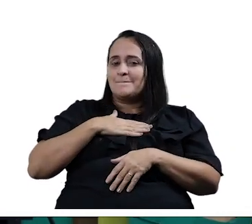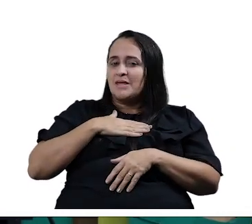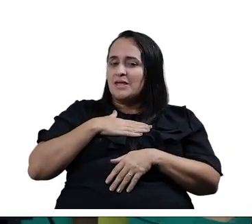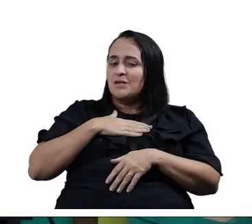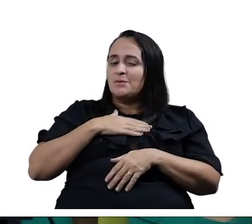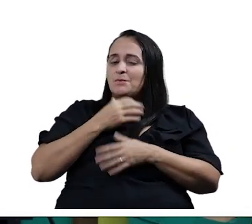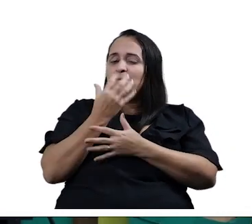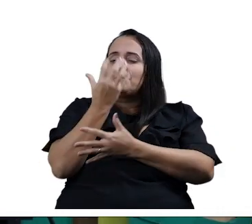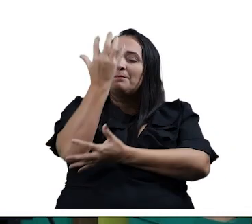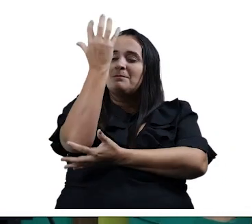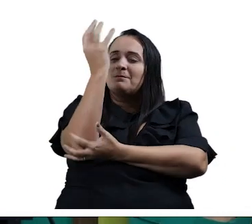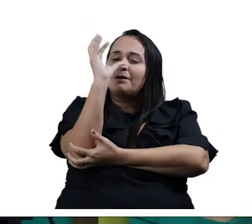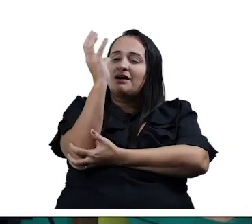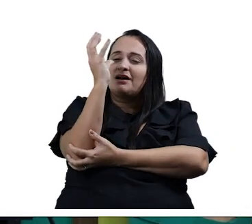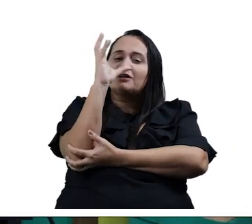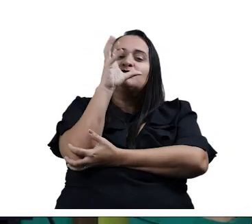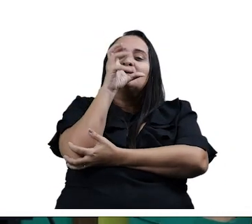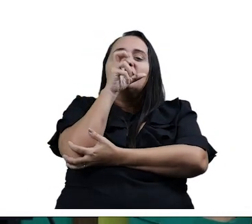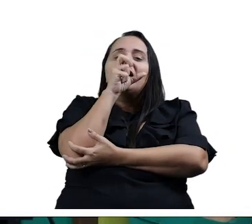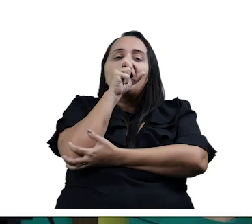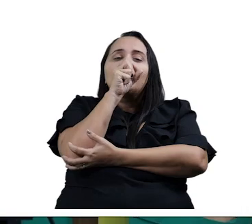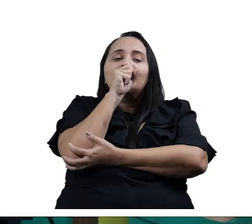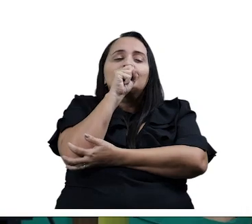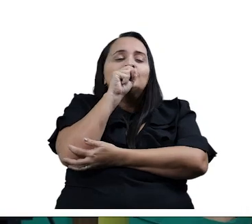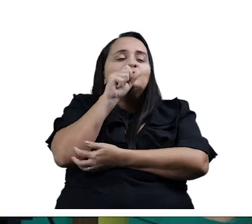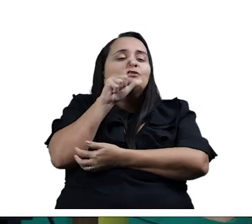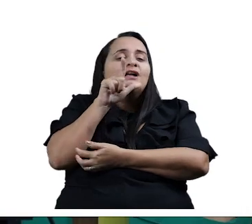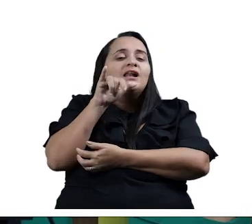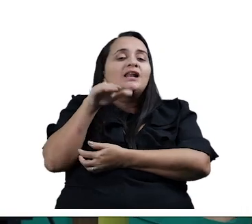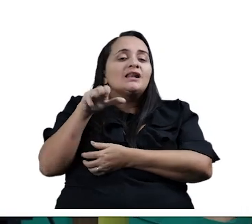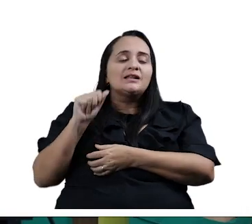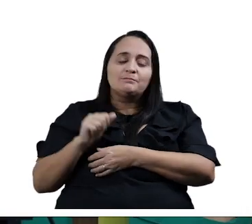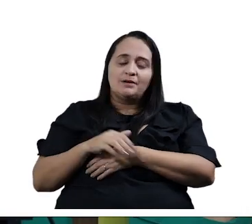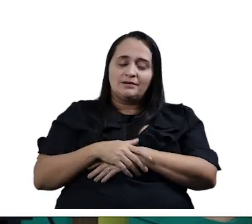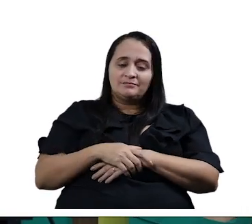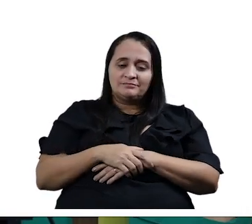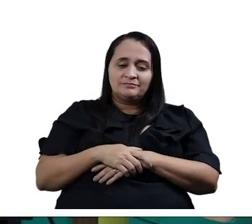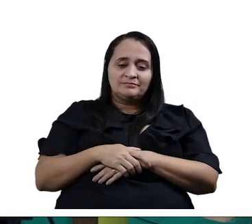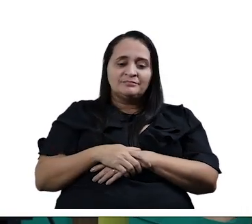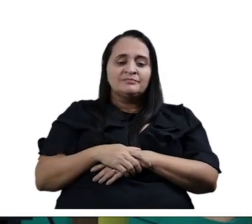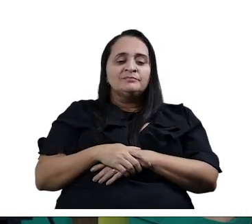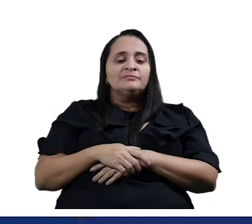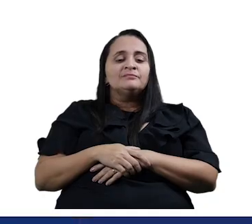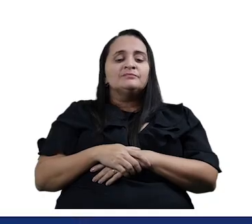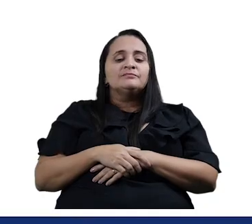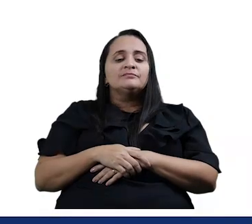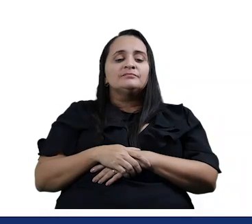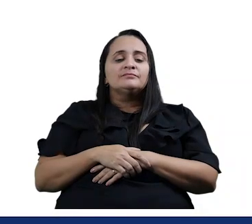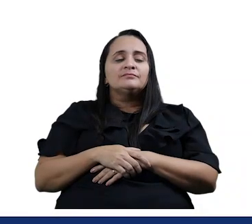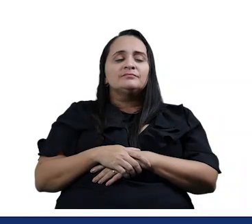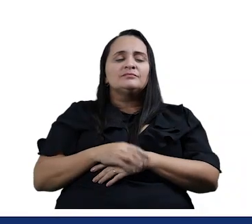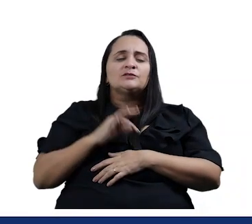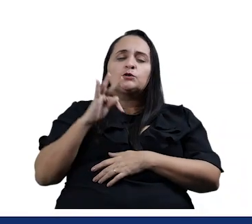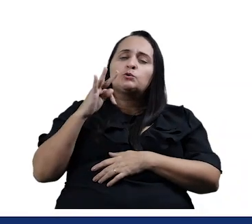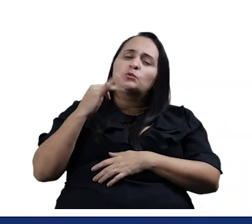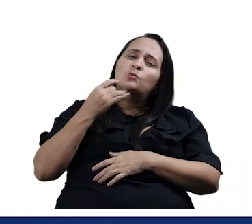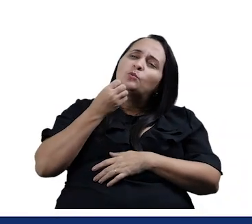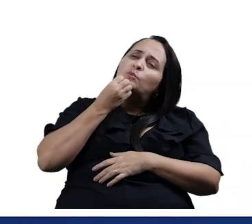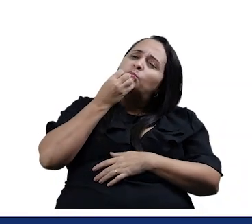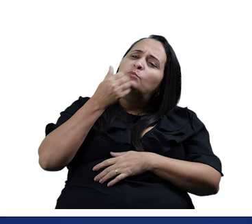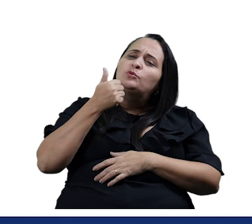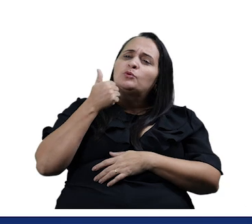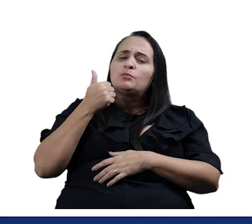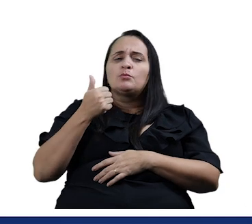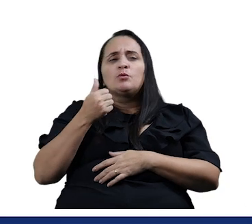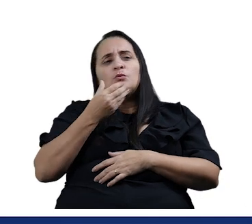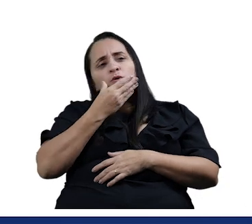de Laranja Lima, uma história linda. E a gente vai observar alguns elementos aqui dessa história, tá? Tudo ia